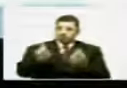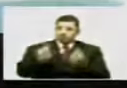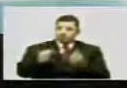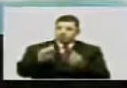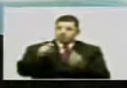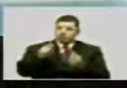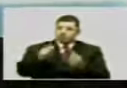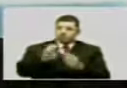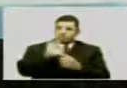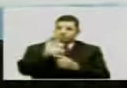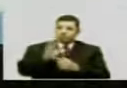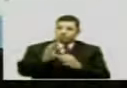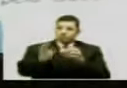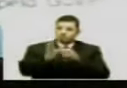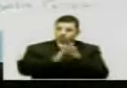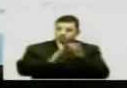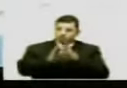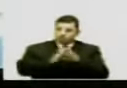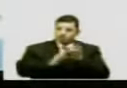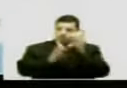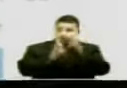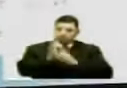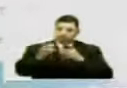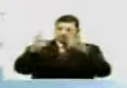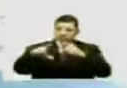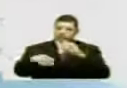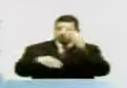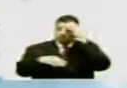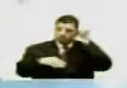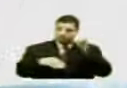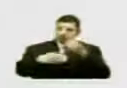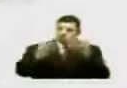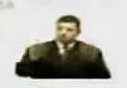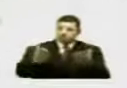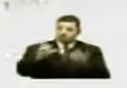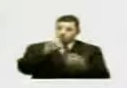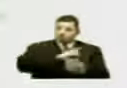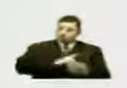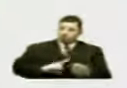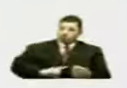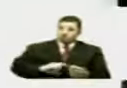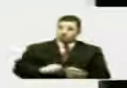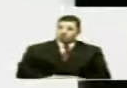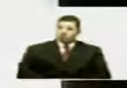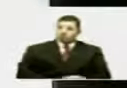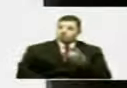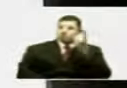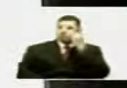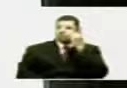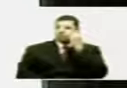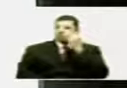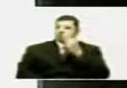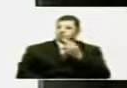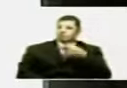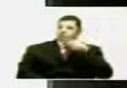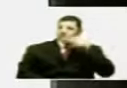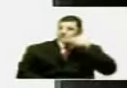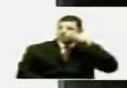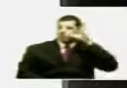financeira é atribuição do Conselho Diretor da instituição. Sabe de quando é esse documento, deputado Zé Ricardo? De